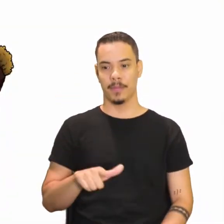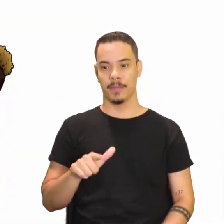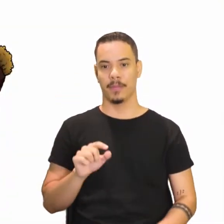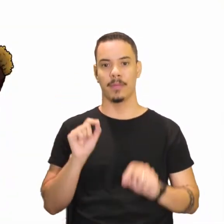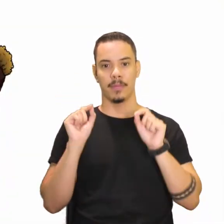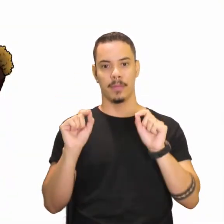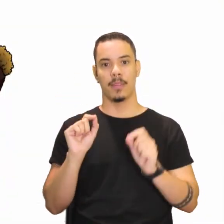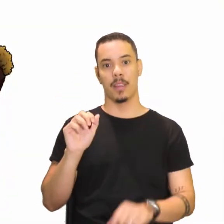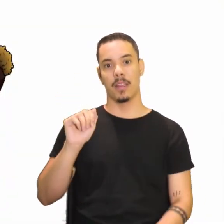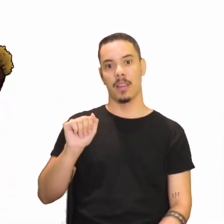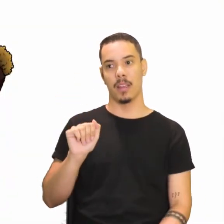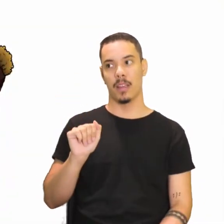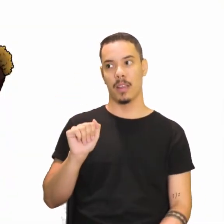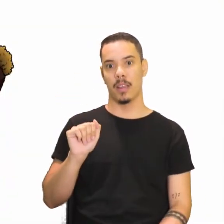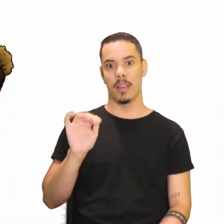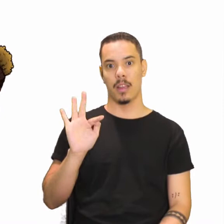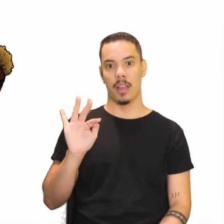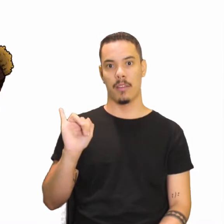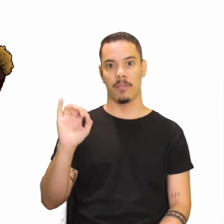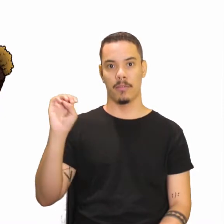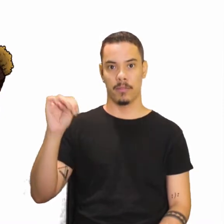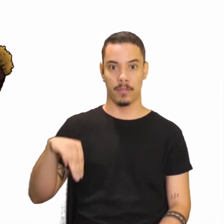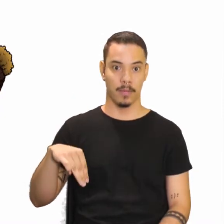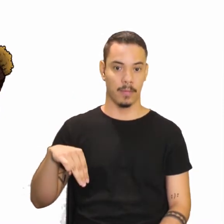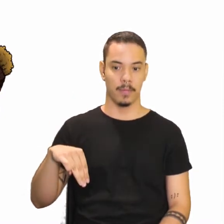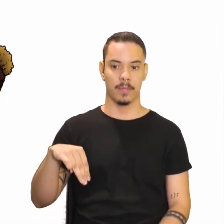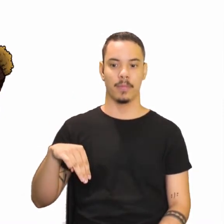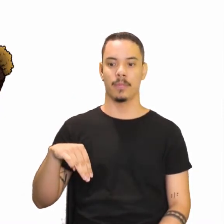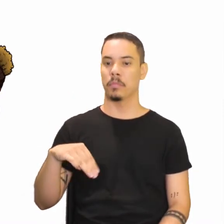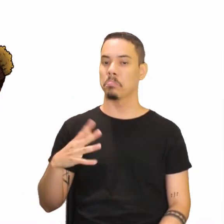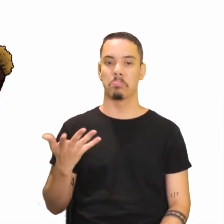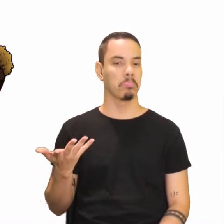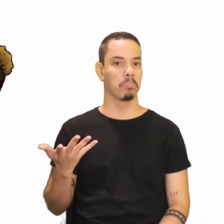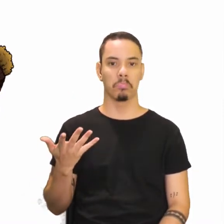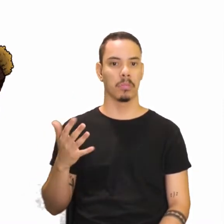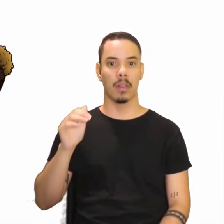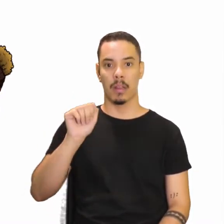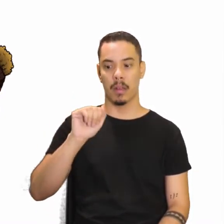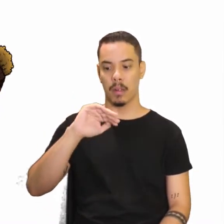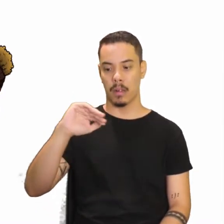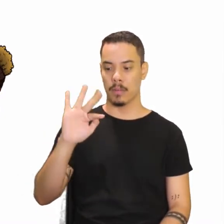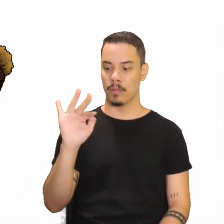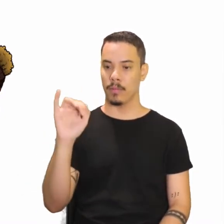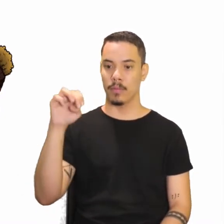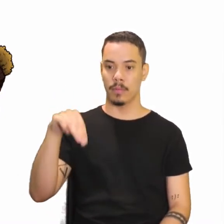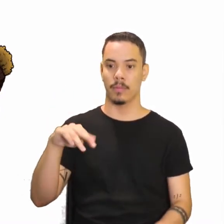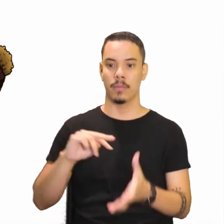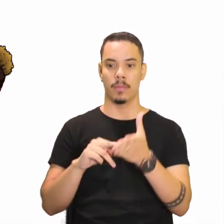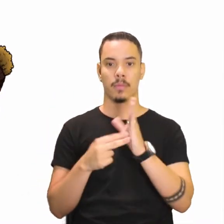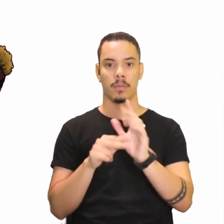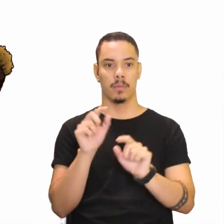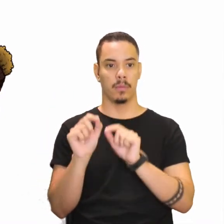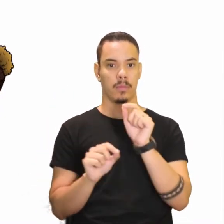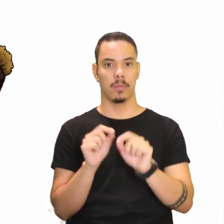do afim. Olha só. Afim. Esse afim aí tá a ideia de quê?